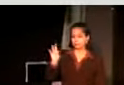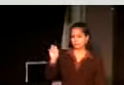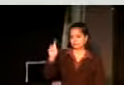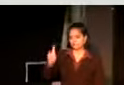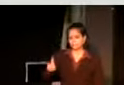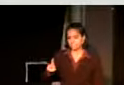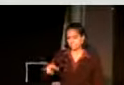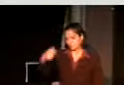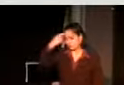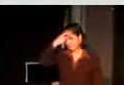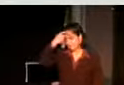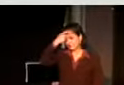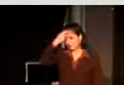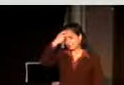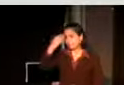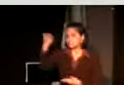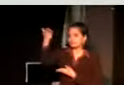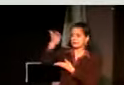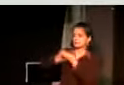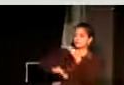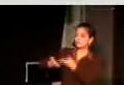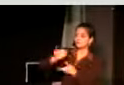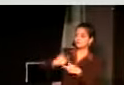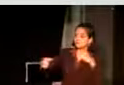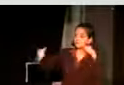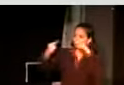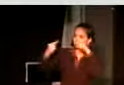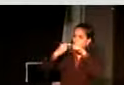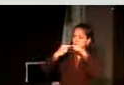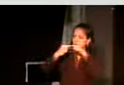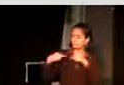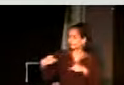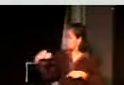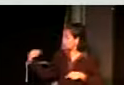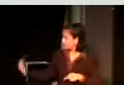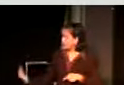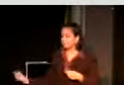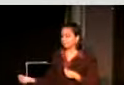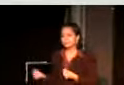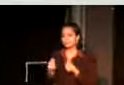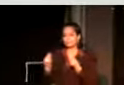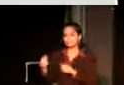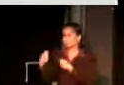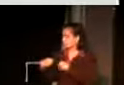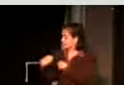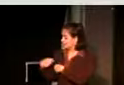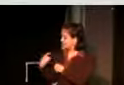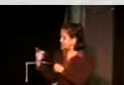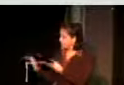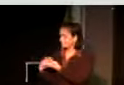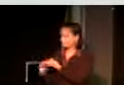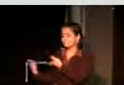um modelo para nos identificarmos com o próximo nas suas necessidades